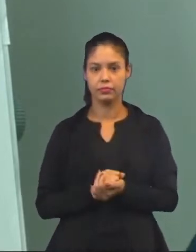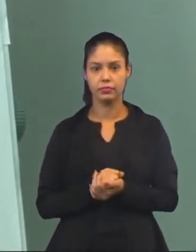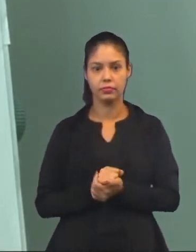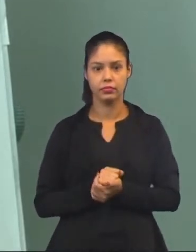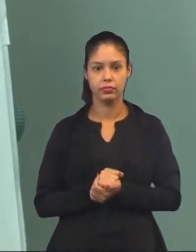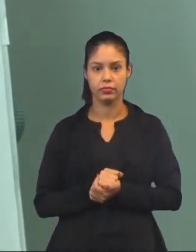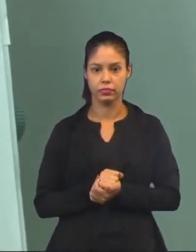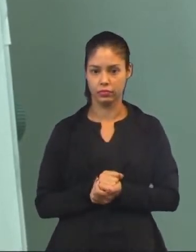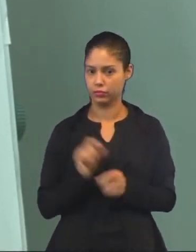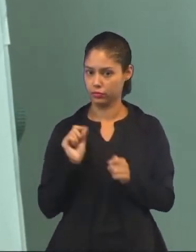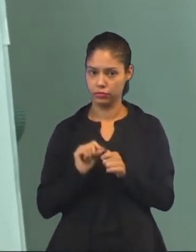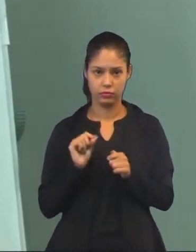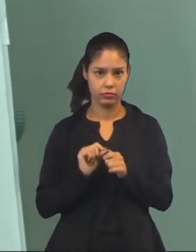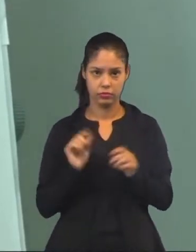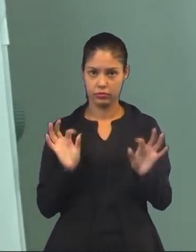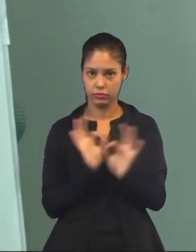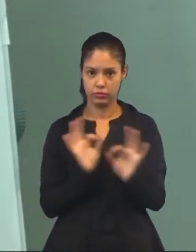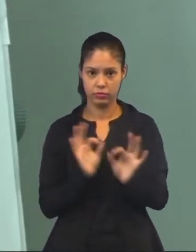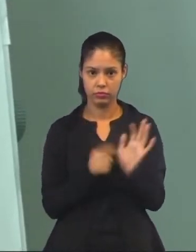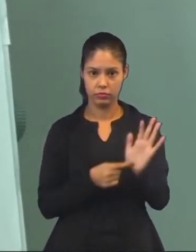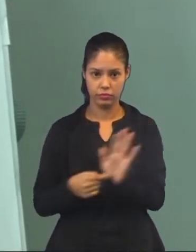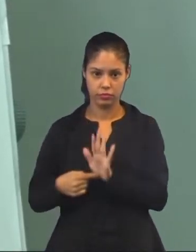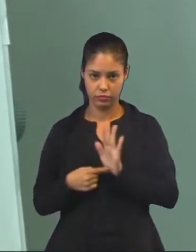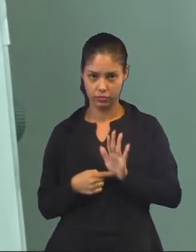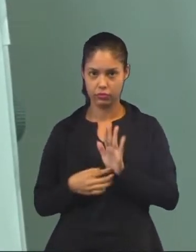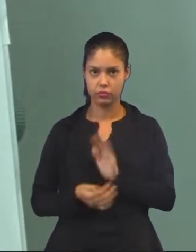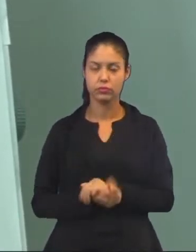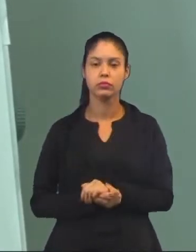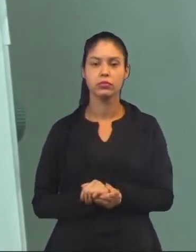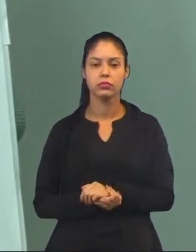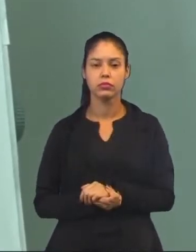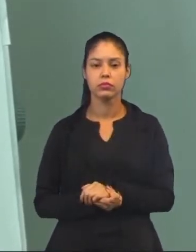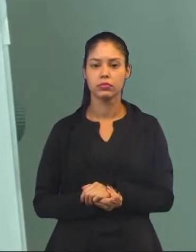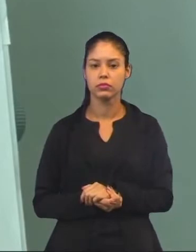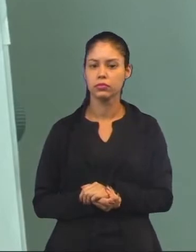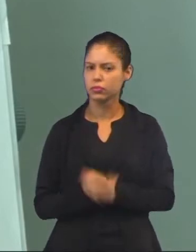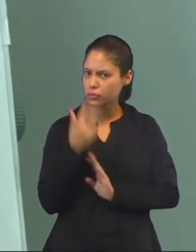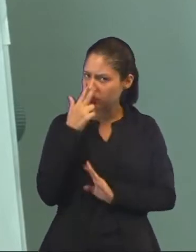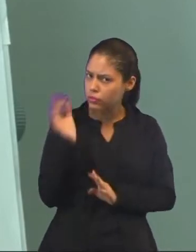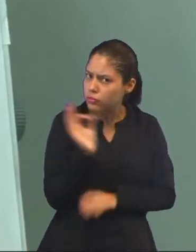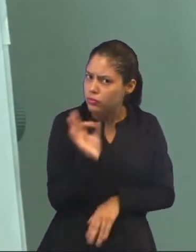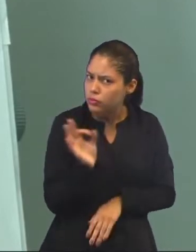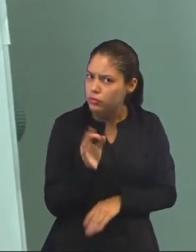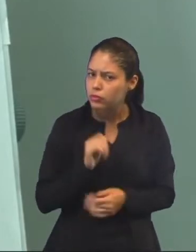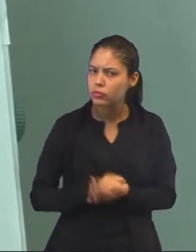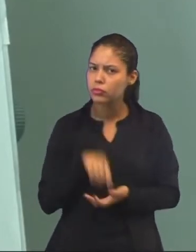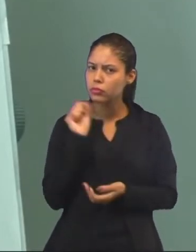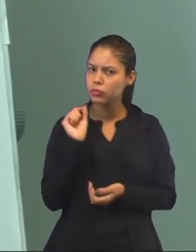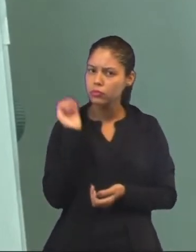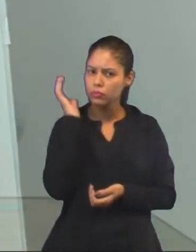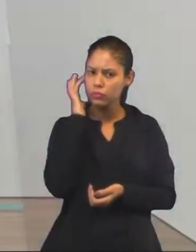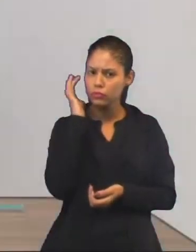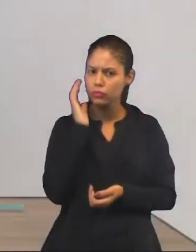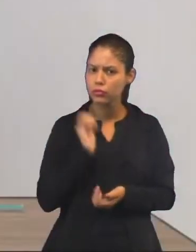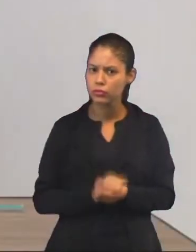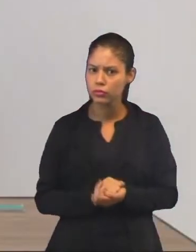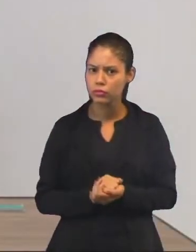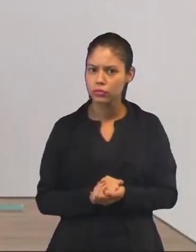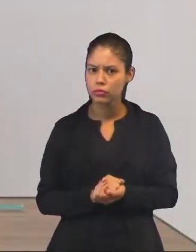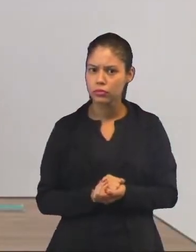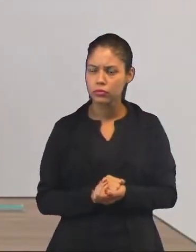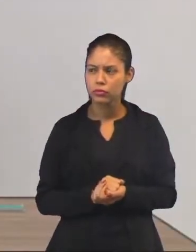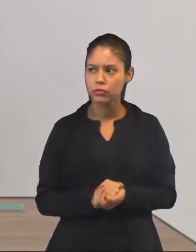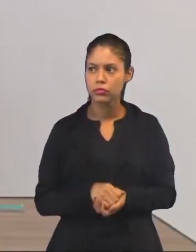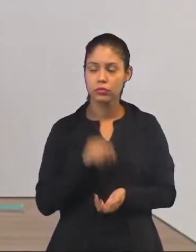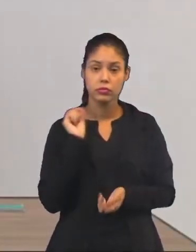restar nada. Então, nós não fazemos representação aqui, será? Nada vai aparecer aqui? O que que vocês acham? Olhem aqui para mim